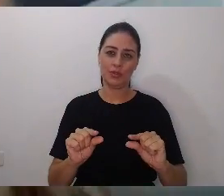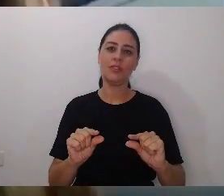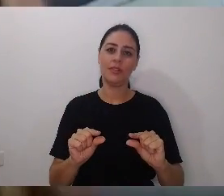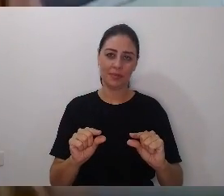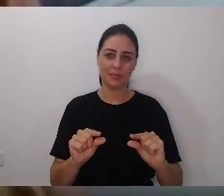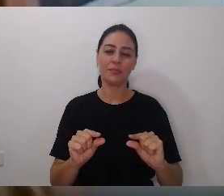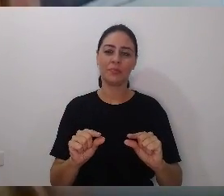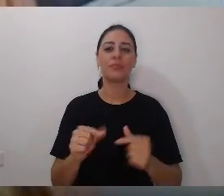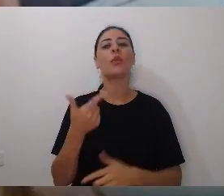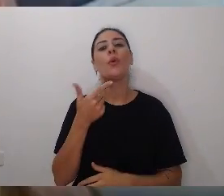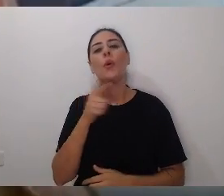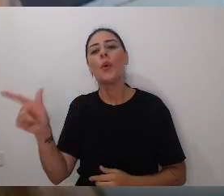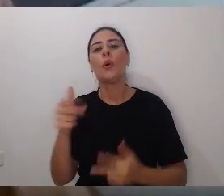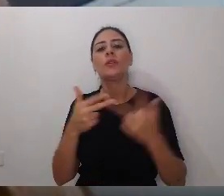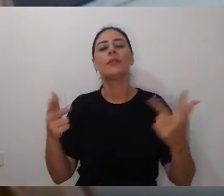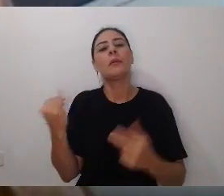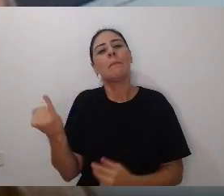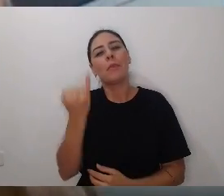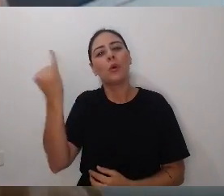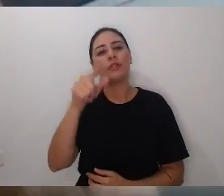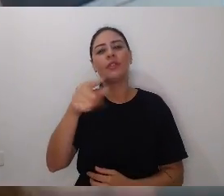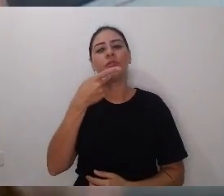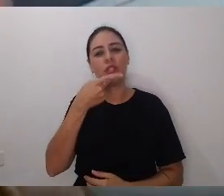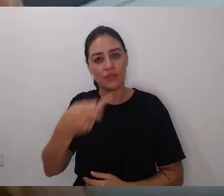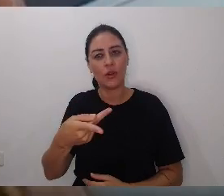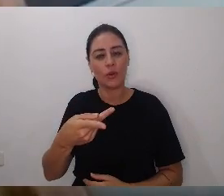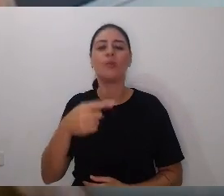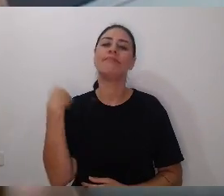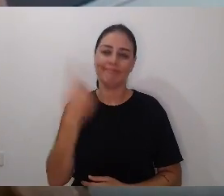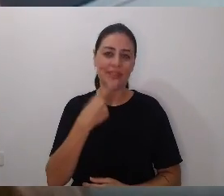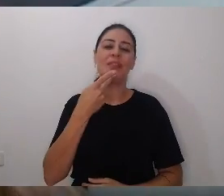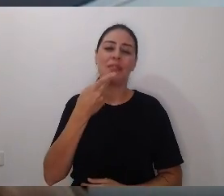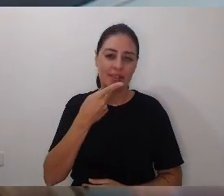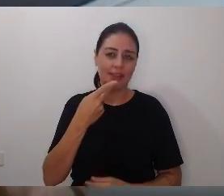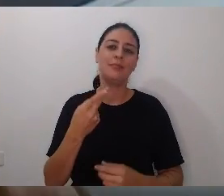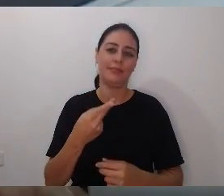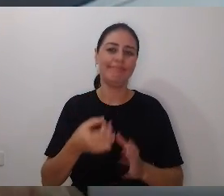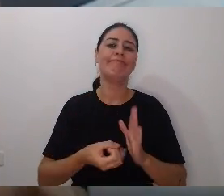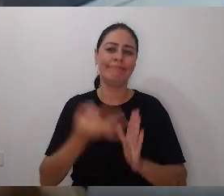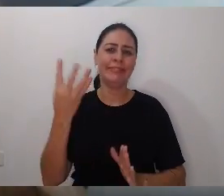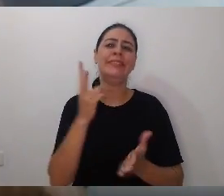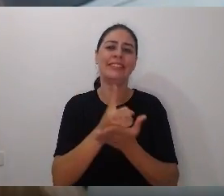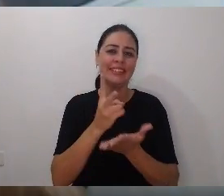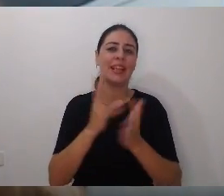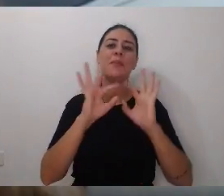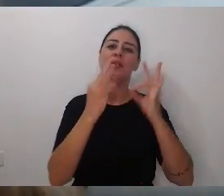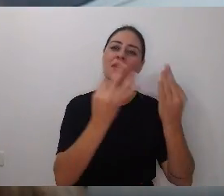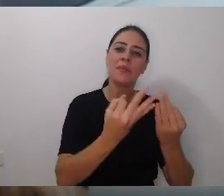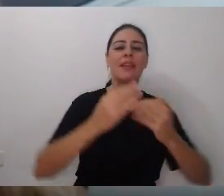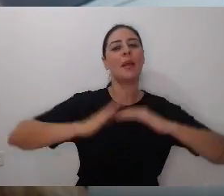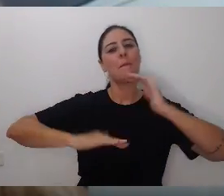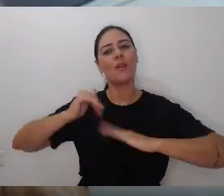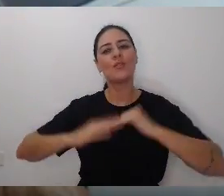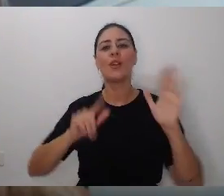que ele tanto está esperando. Então, isso é bem legal, porque acalma, né? Acalma essa criança, baixa essa ansiedade.